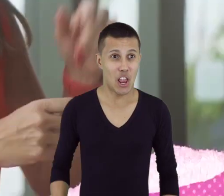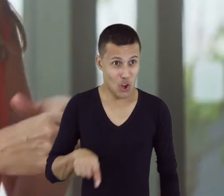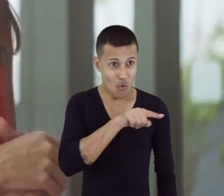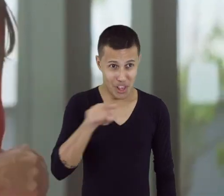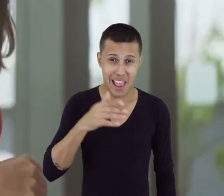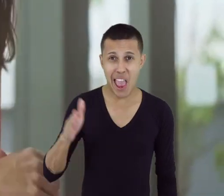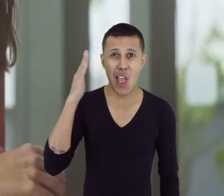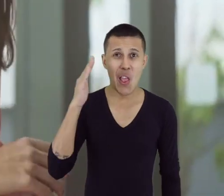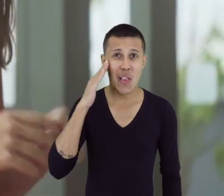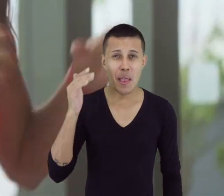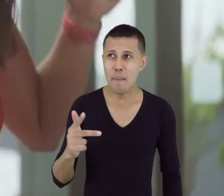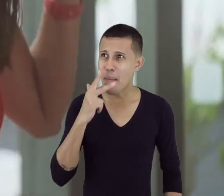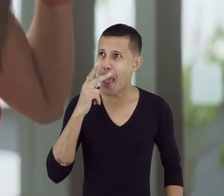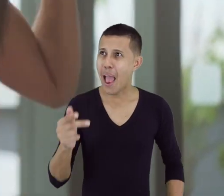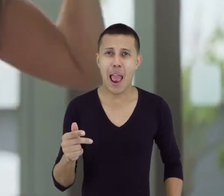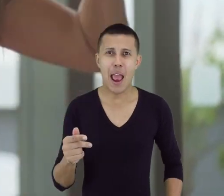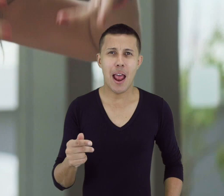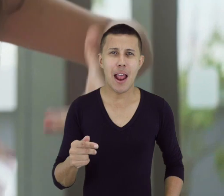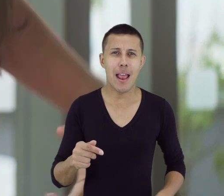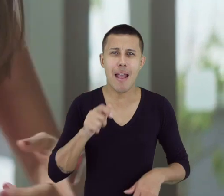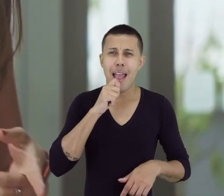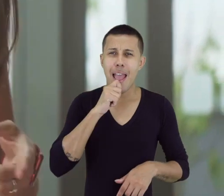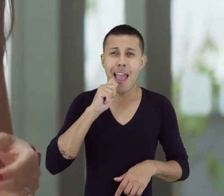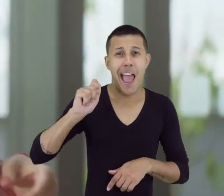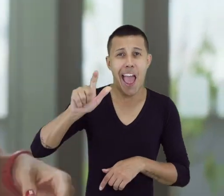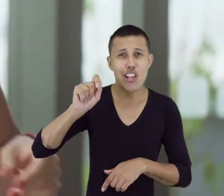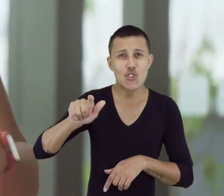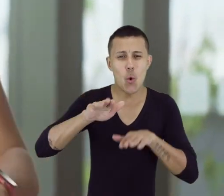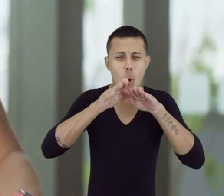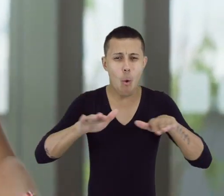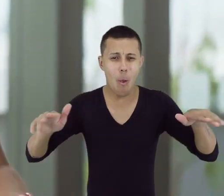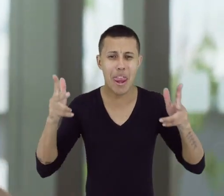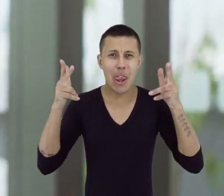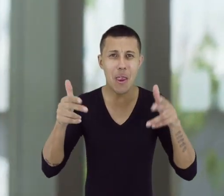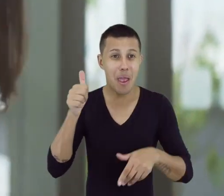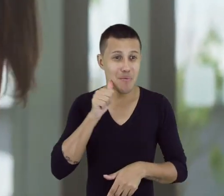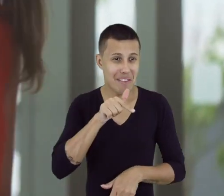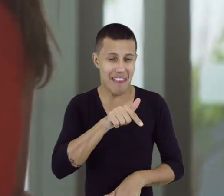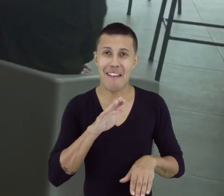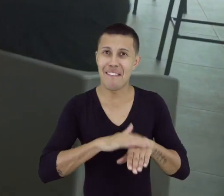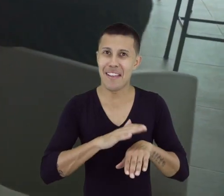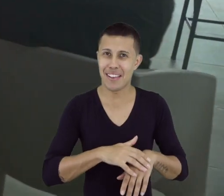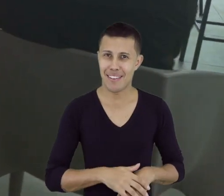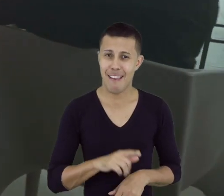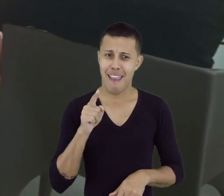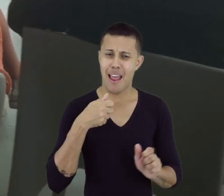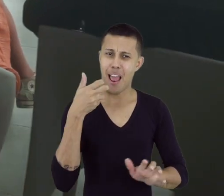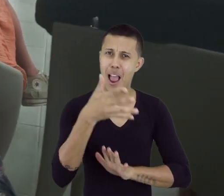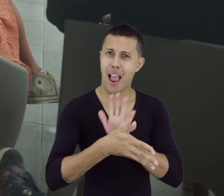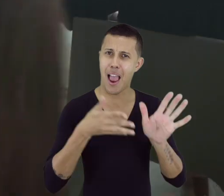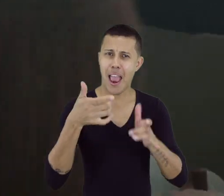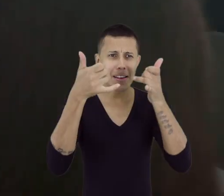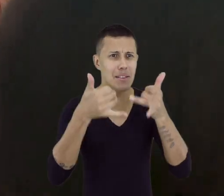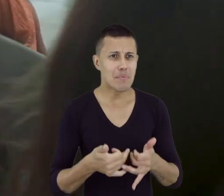Muitas de vocês, eu sei, que mergulharam num oceano azul, assim como essa moça fez também. Ela conta